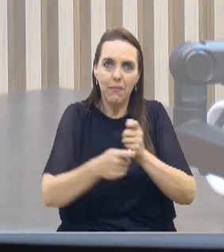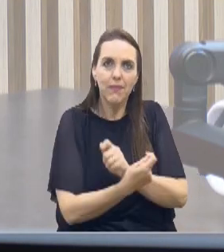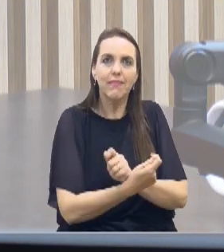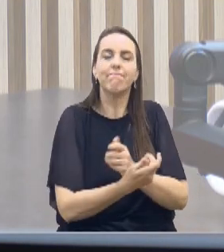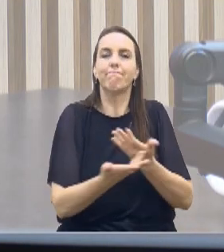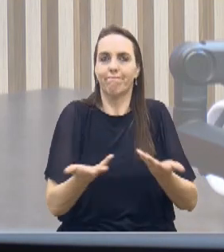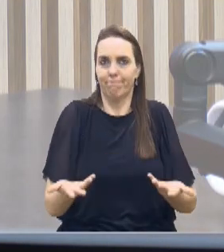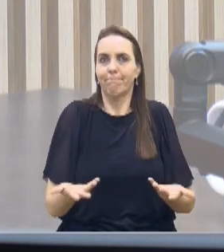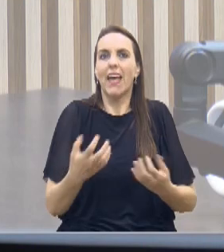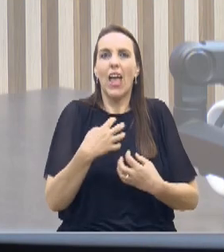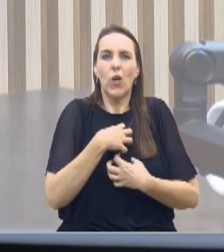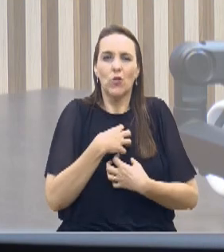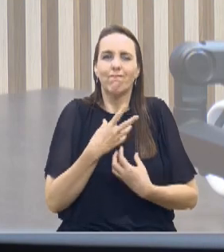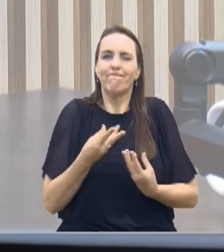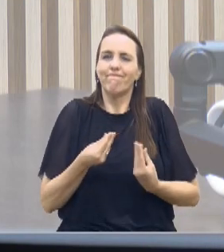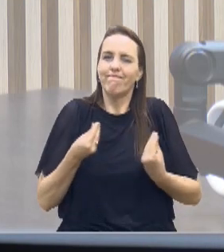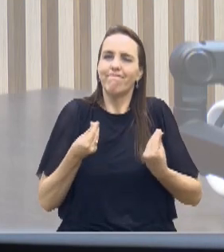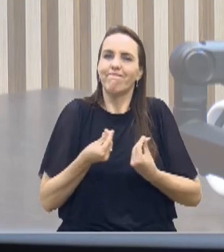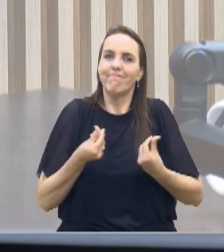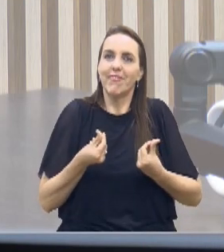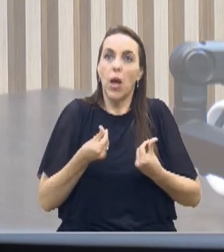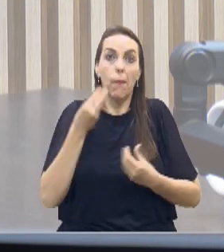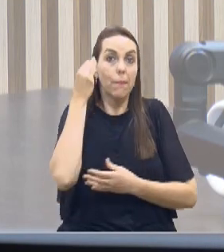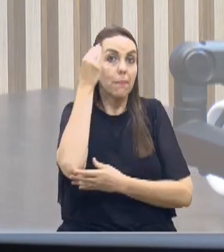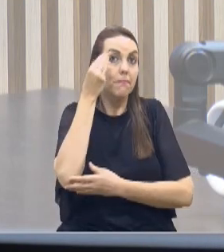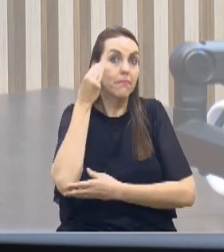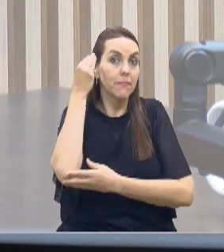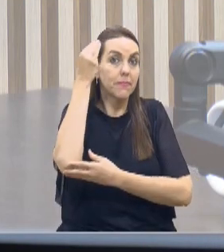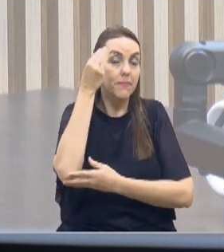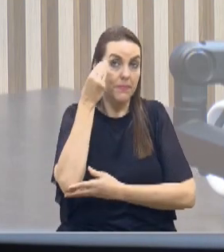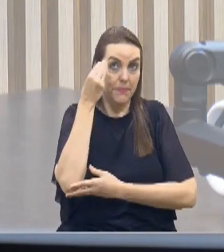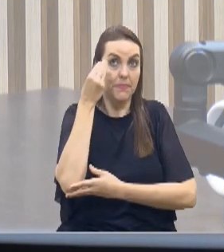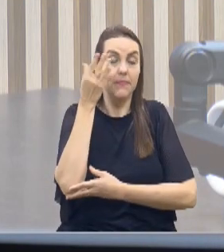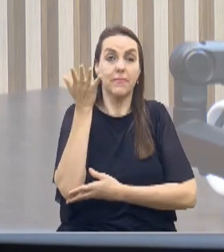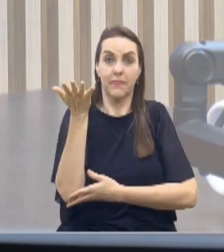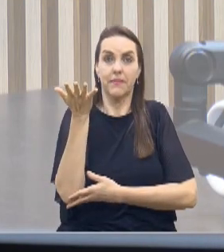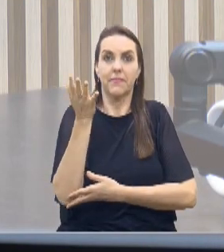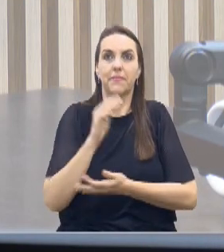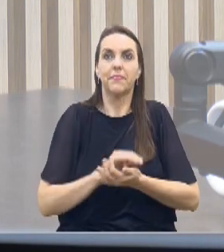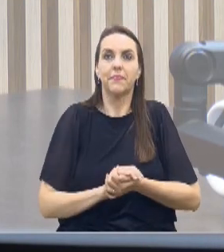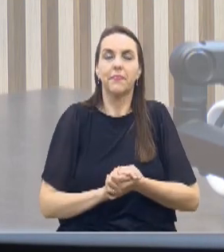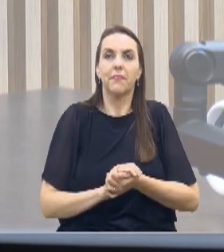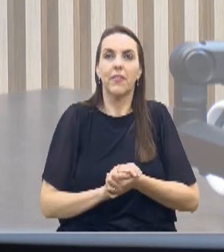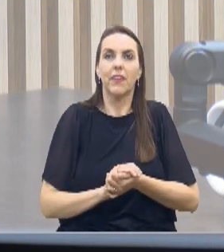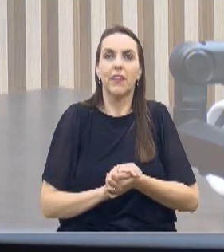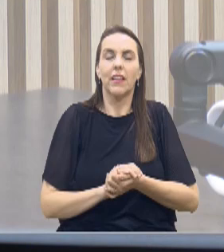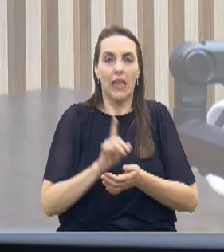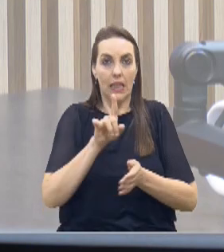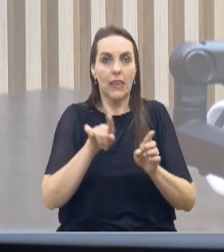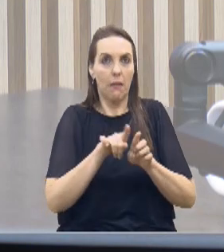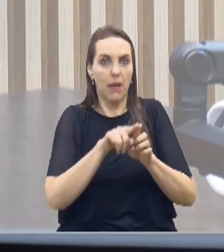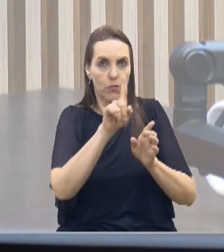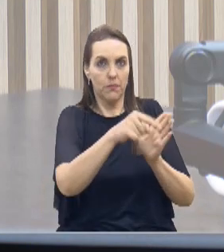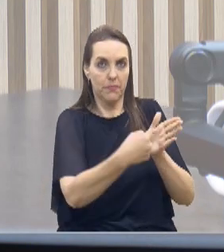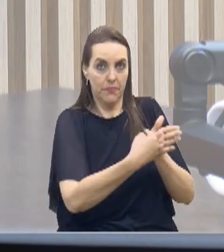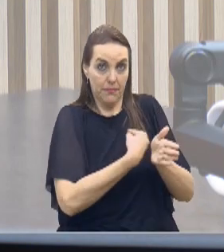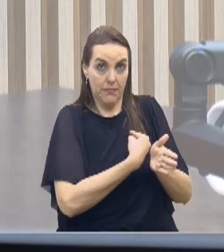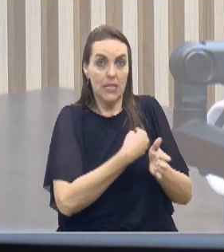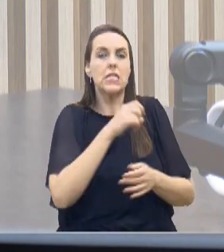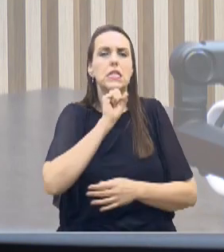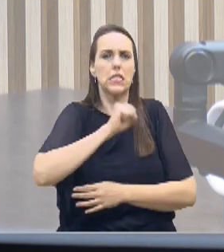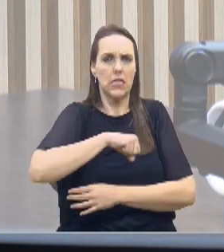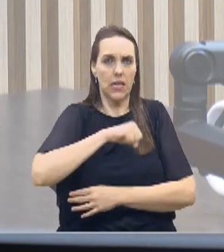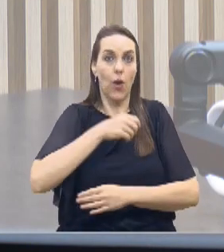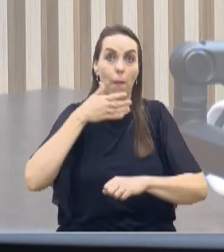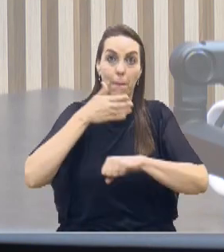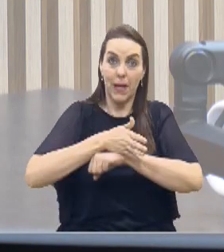que foi uma experiência, e acho que é nesse sentido até também o teu questionamento, que sim, eu participei